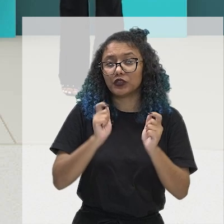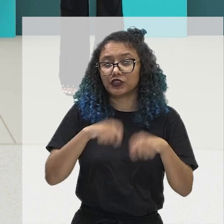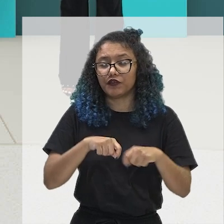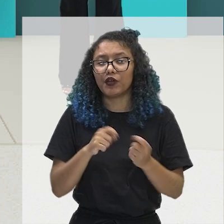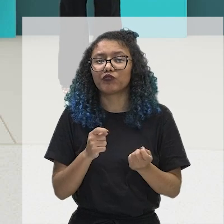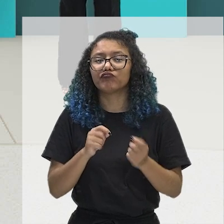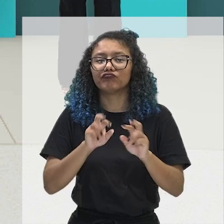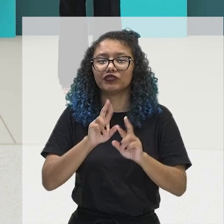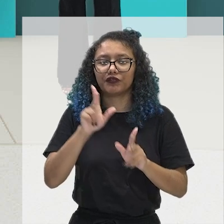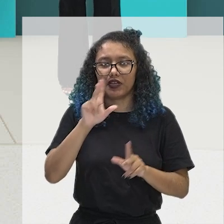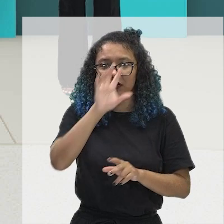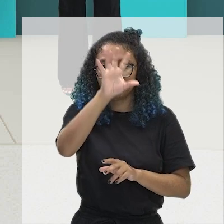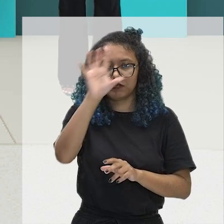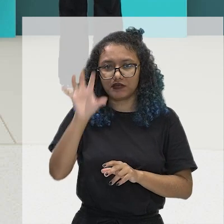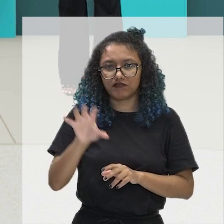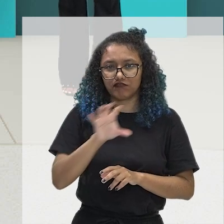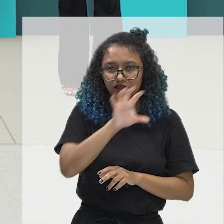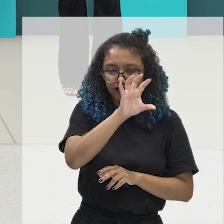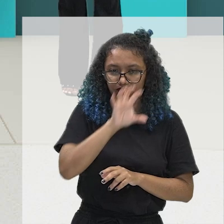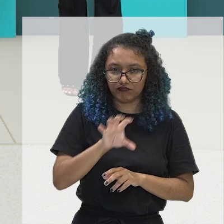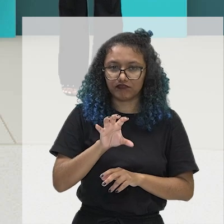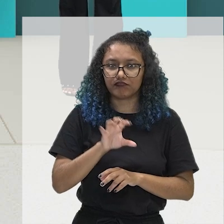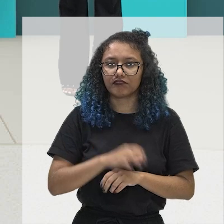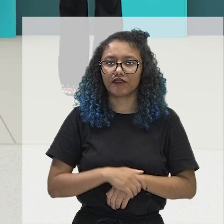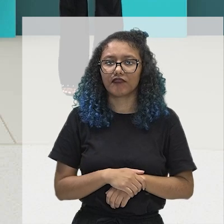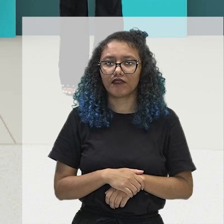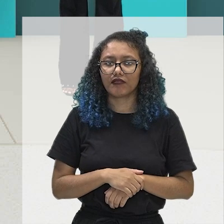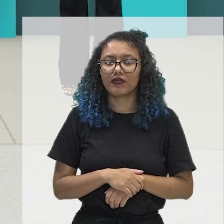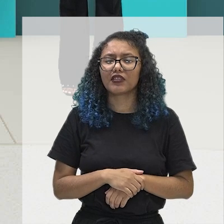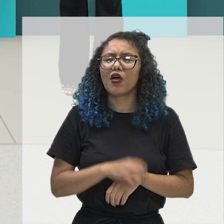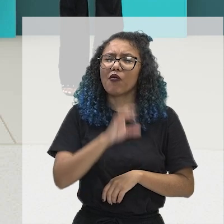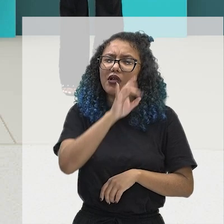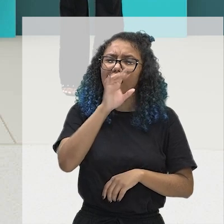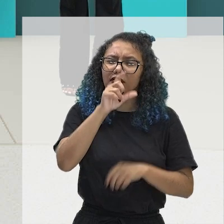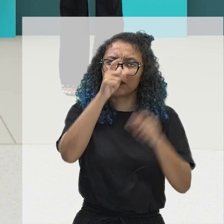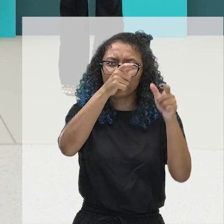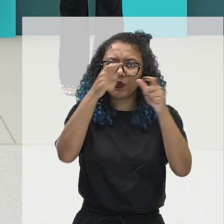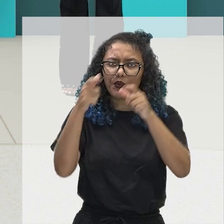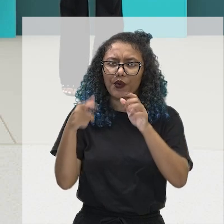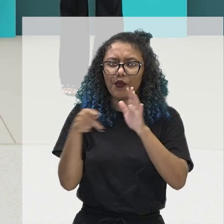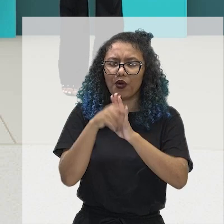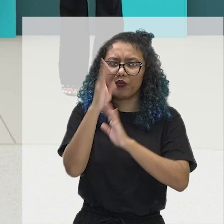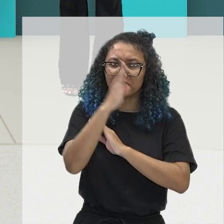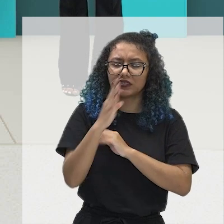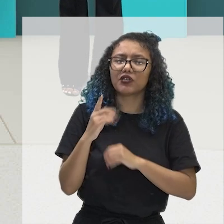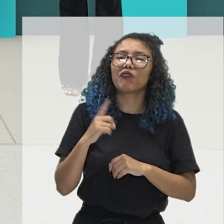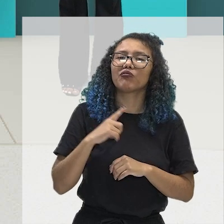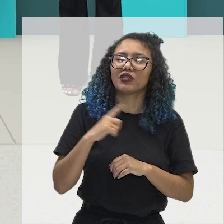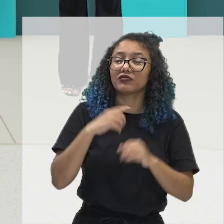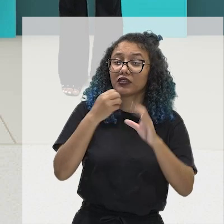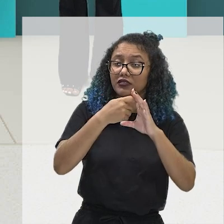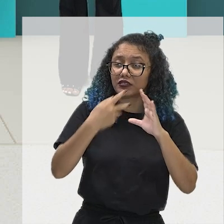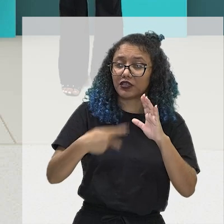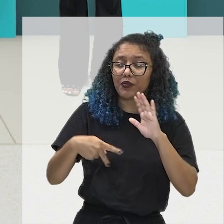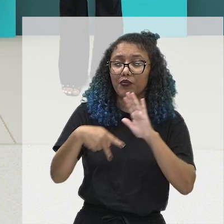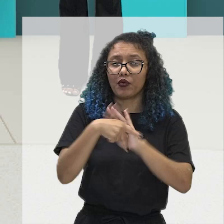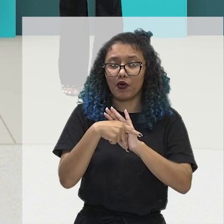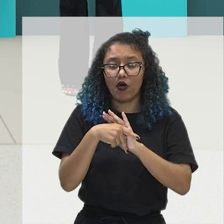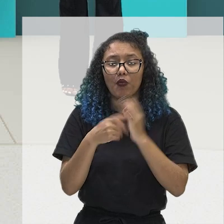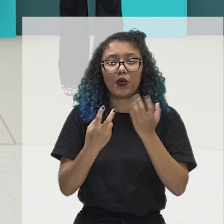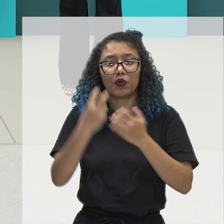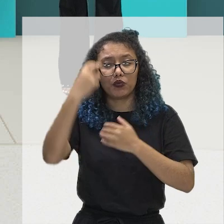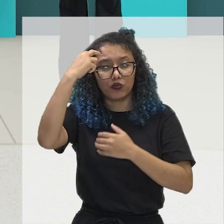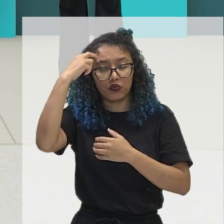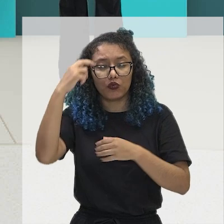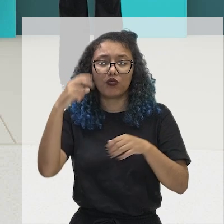geográfica, que foi o que nós vimos aqui no nosso mapa. Cada lugarzinho ali do Brasil tem a sua particularidade, tem